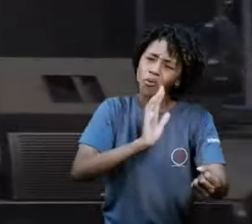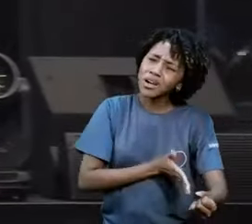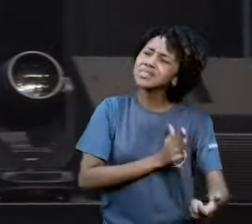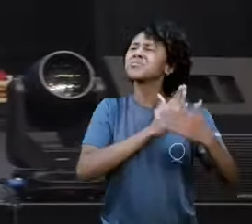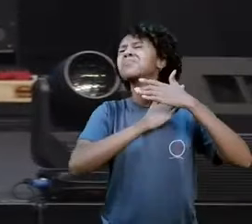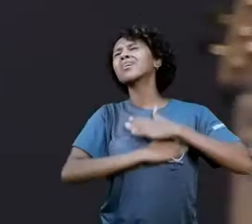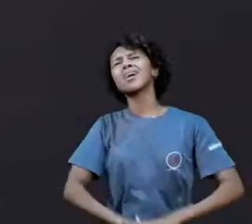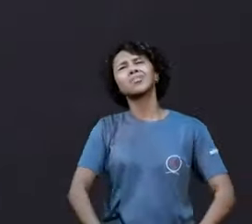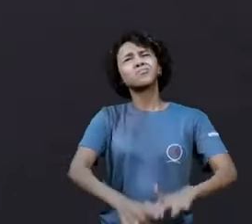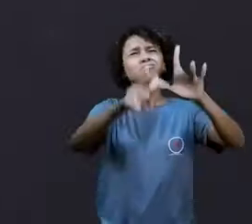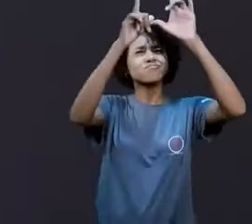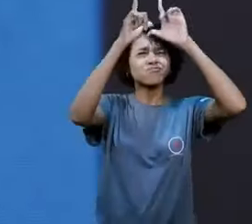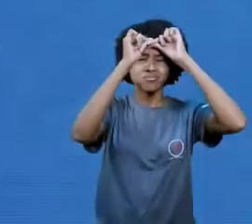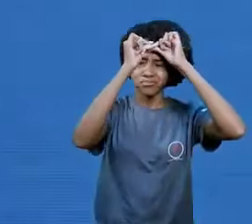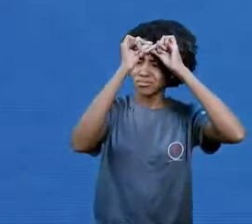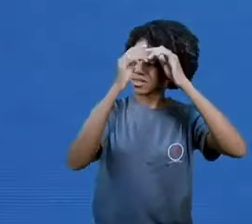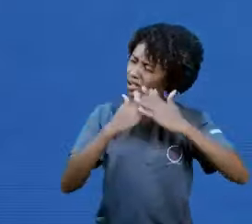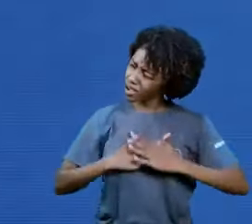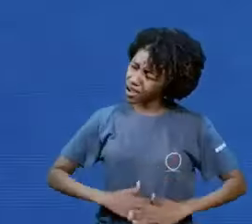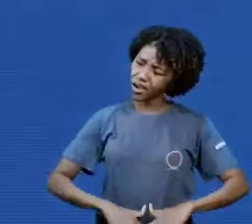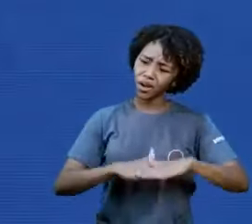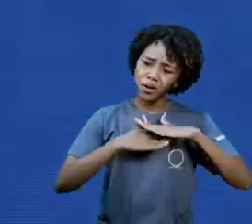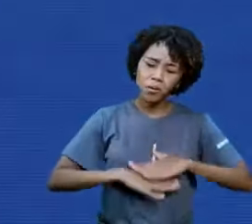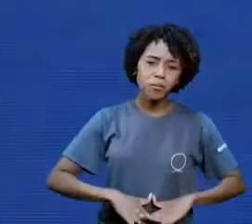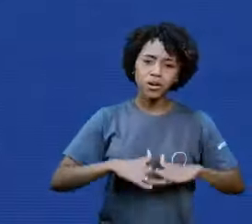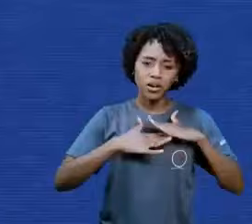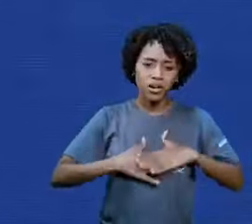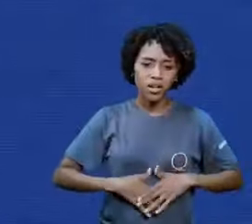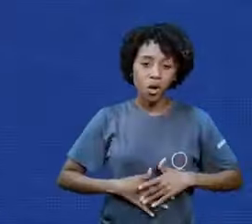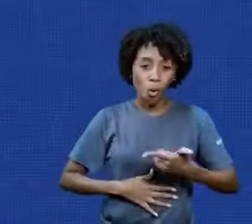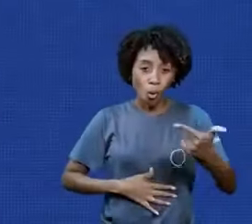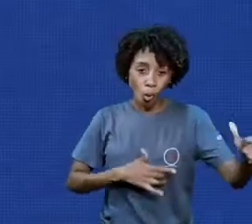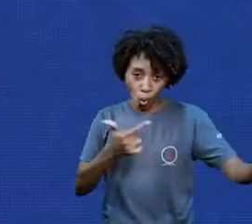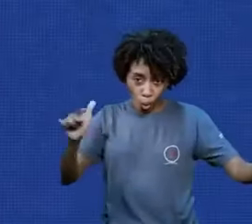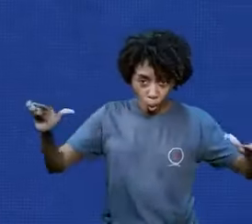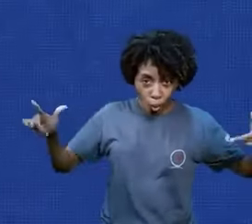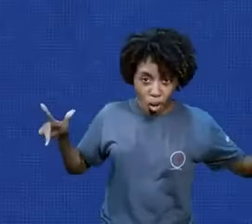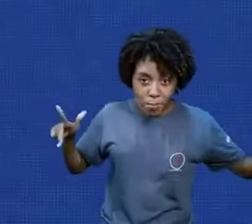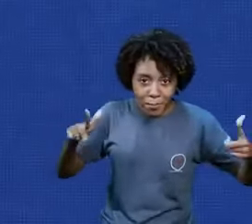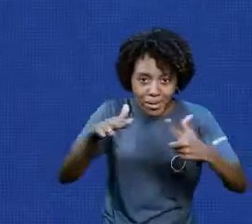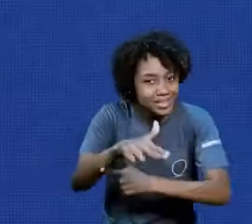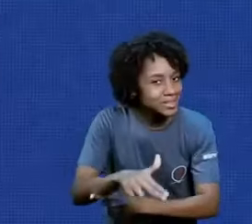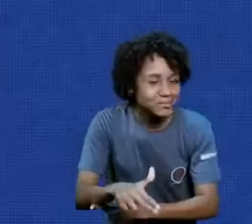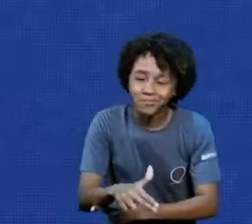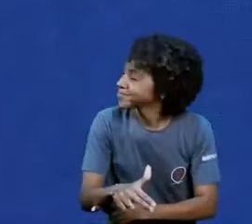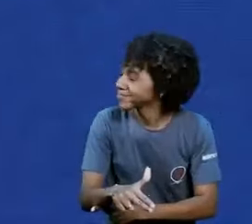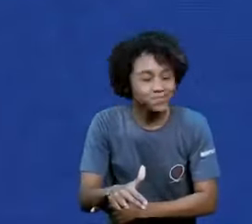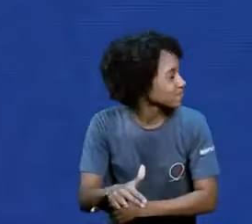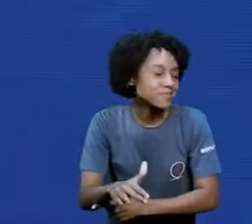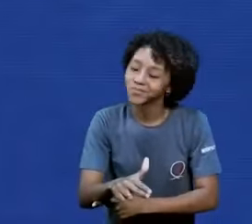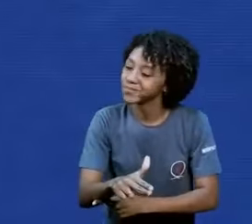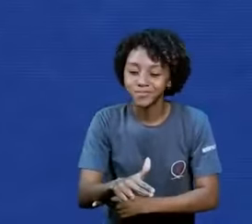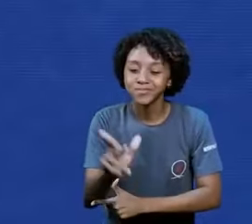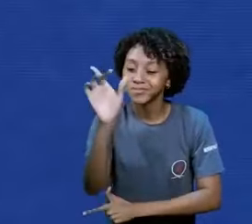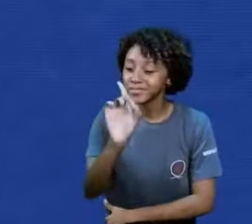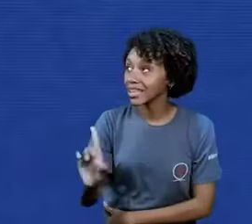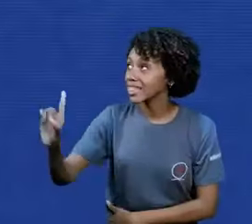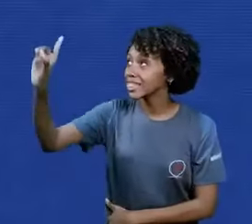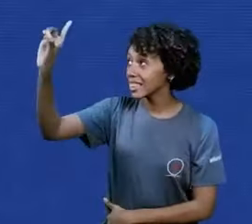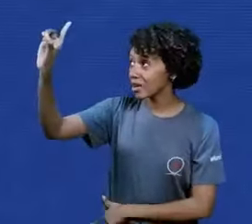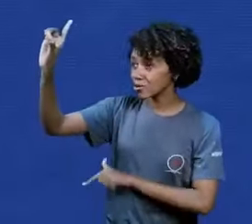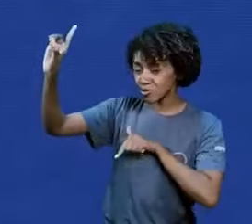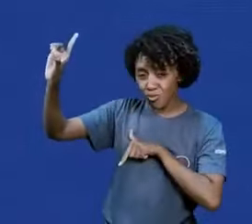teu coração Sossega a tua alma ninguém pode impedir Deus